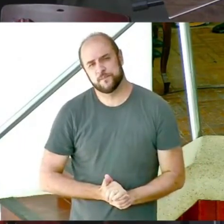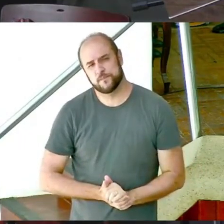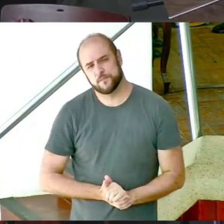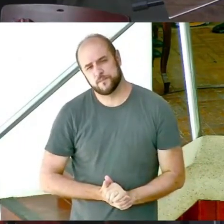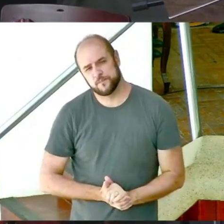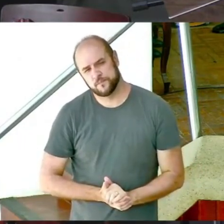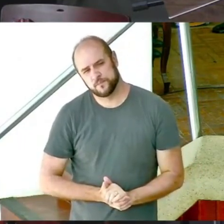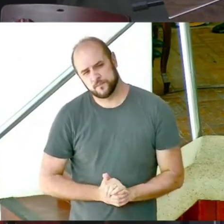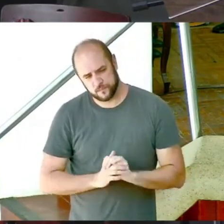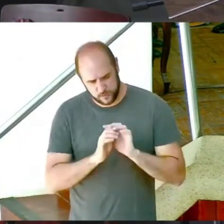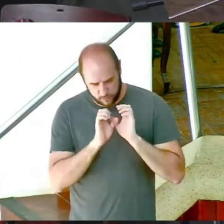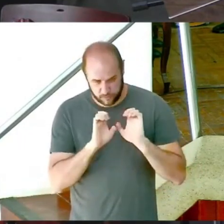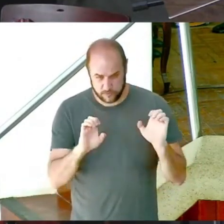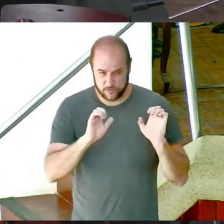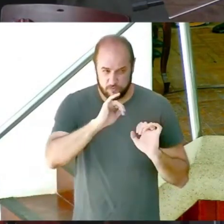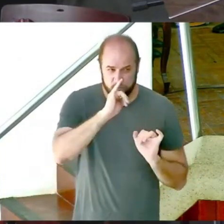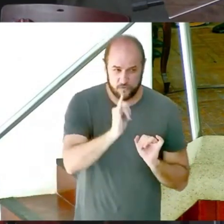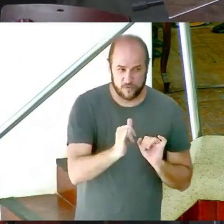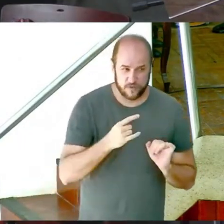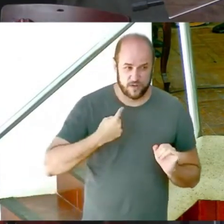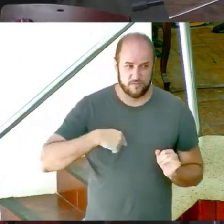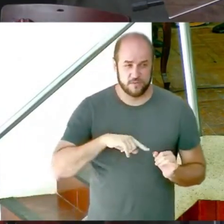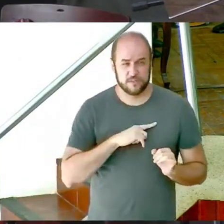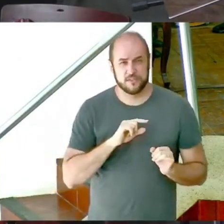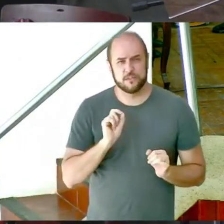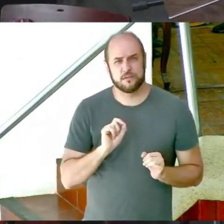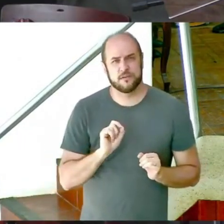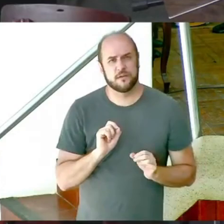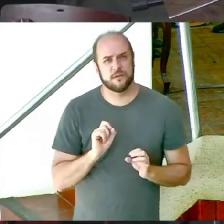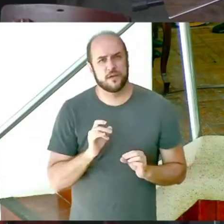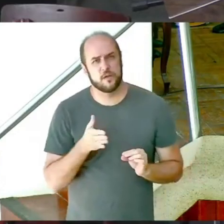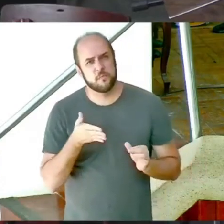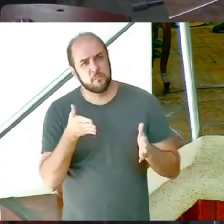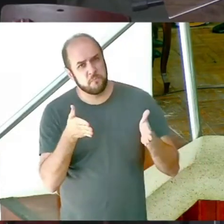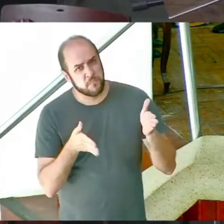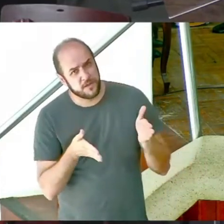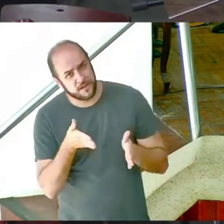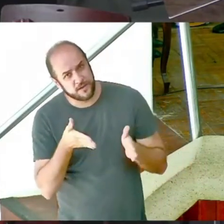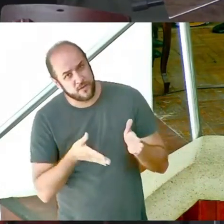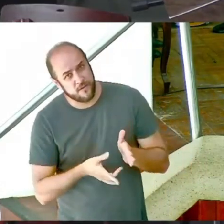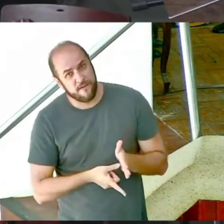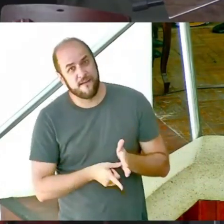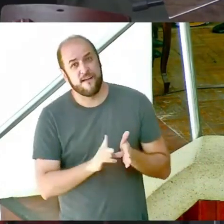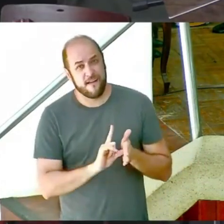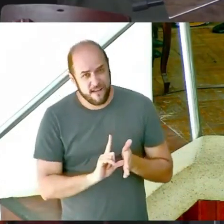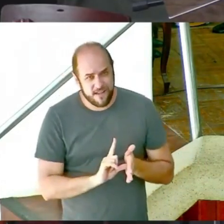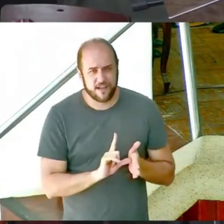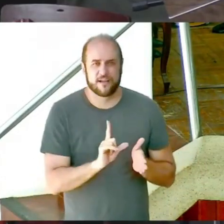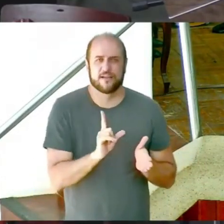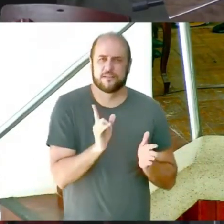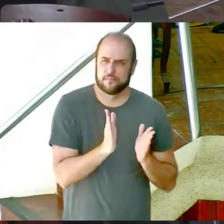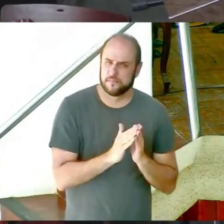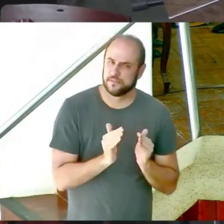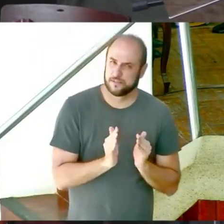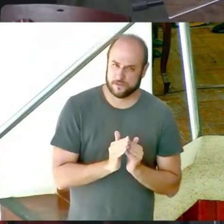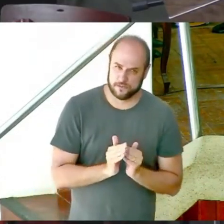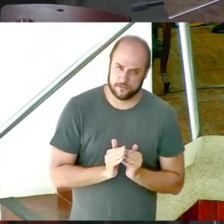Os evangelhos nos falam que nos momentos que anteciparam o seu suplício,